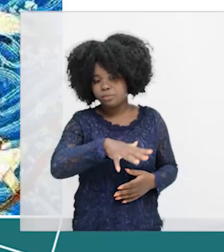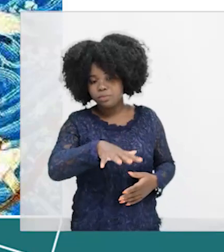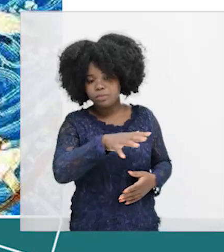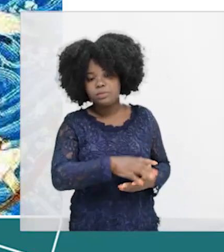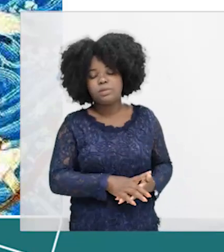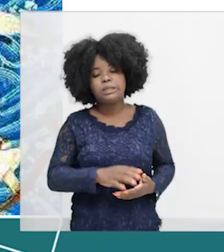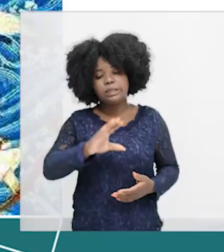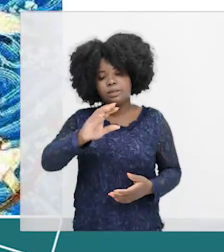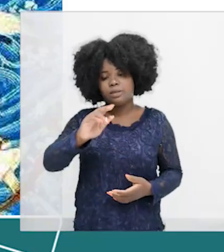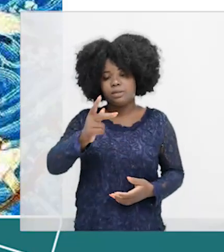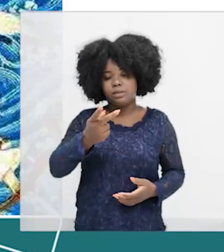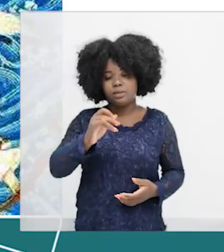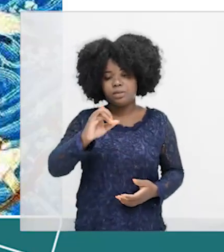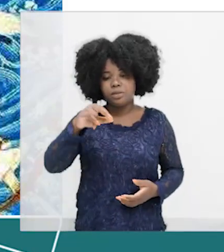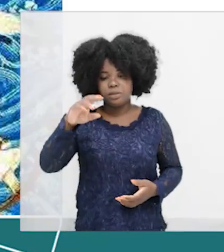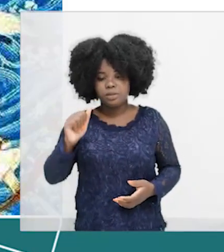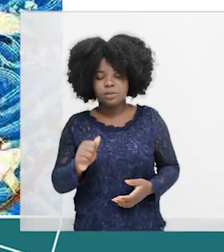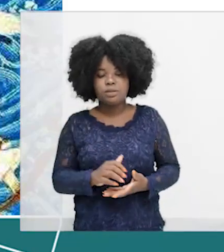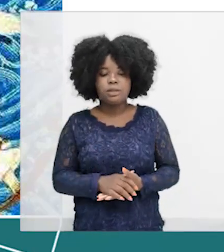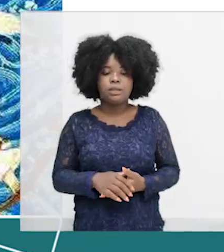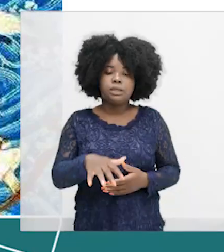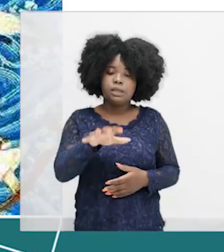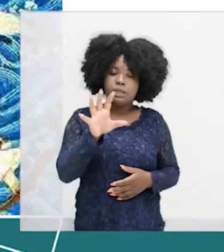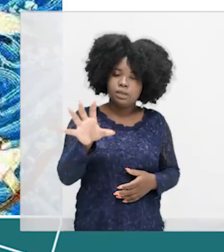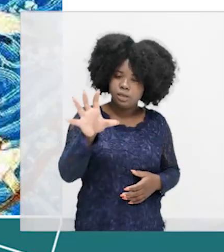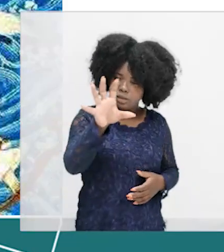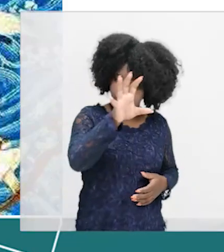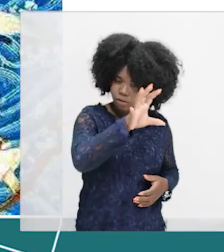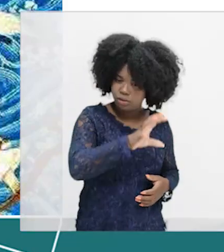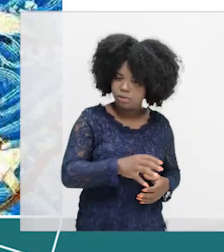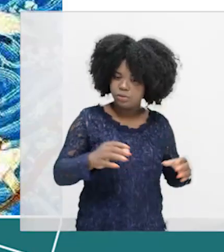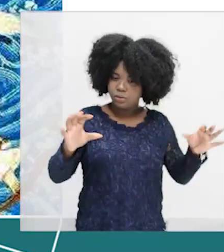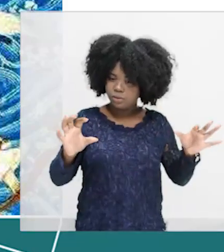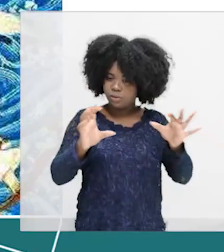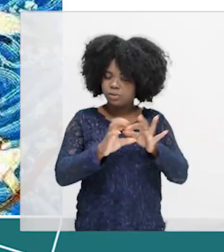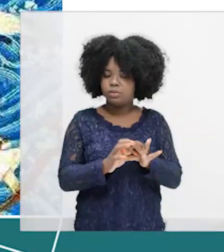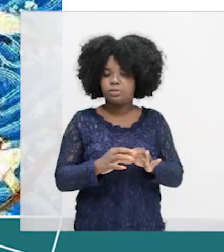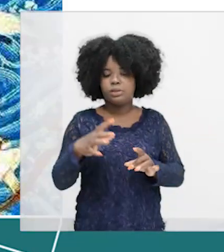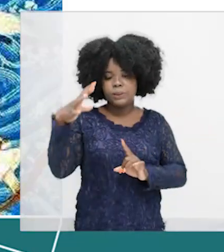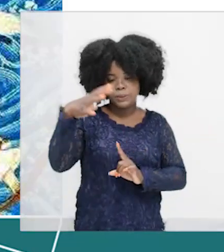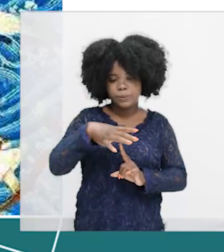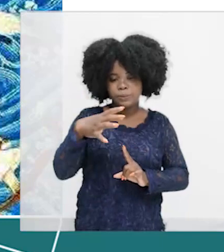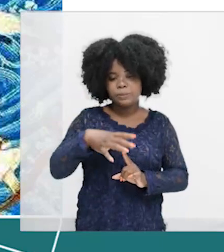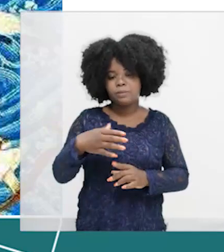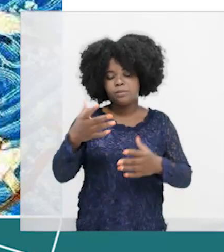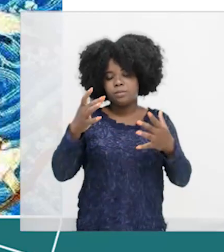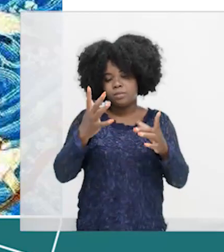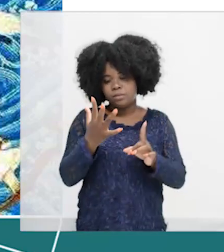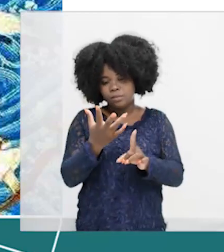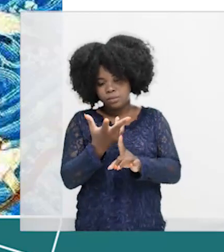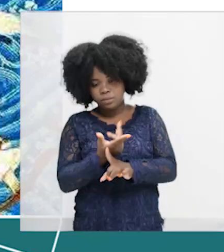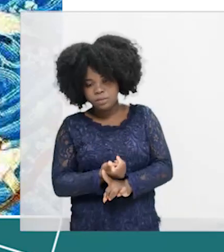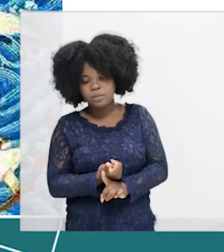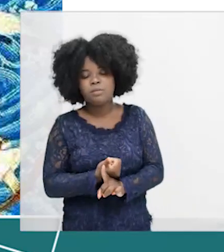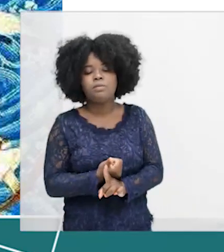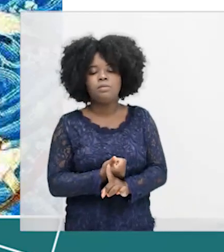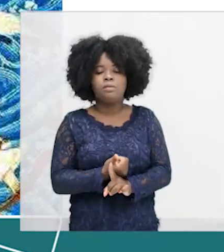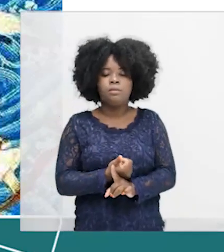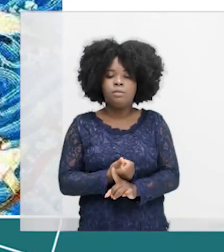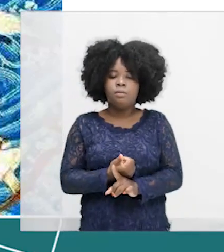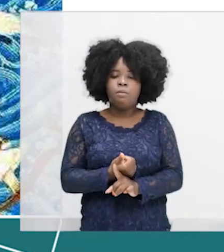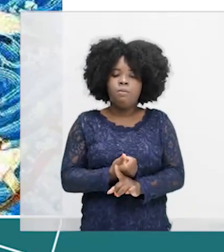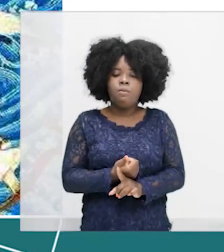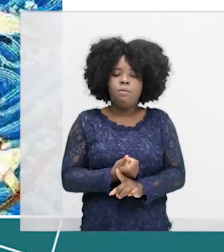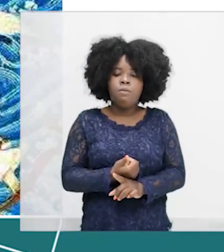a Mongólia, né, e regiões afins que interferem diretamente na arte islâmica. Para você ter noção de como o leque da arte